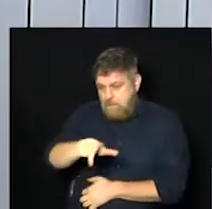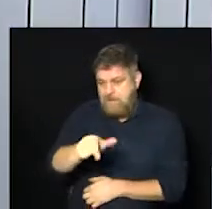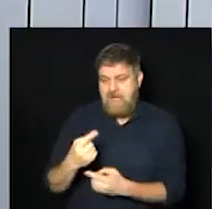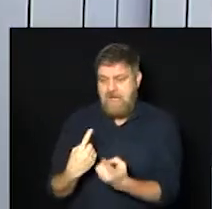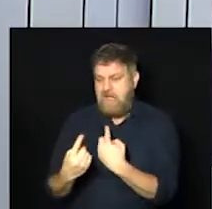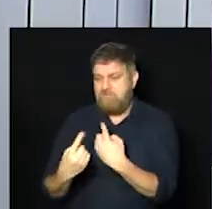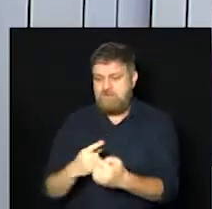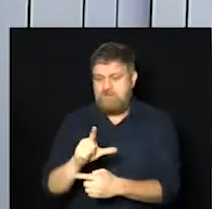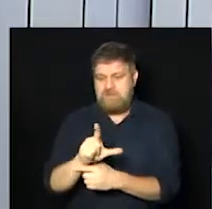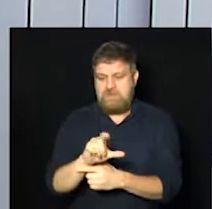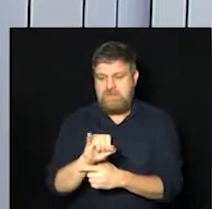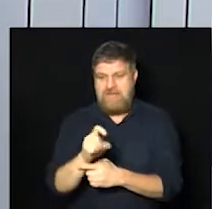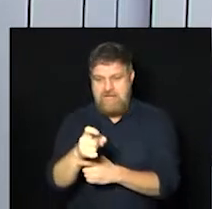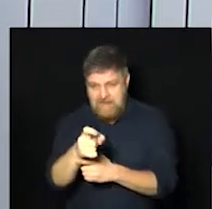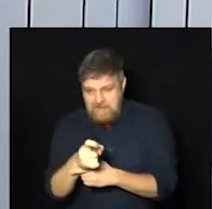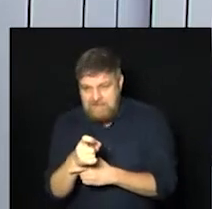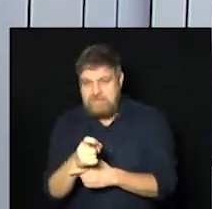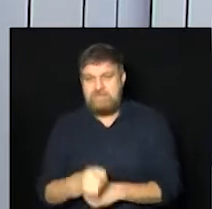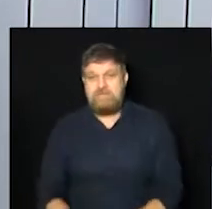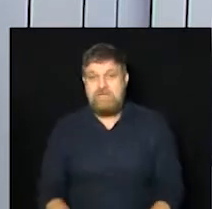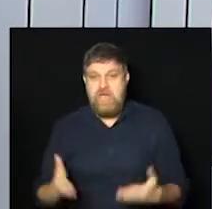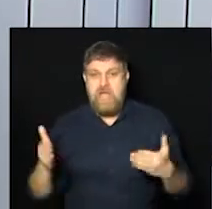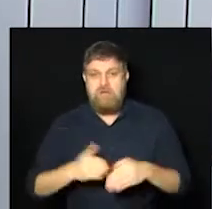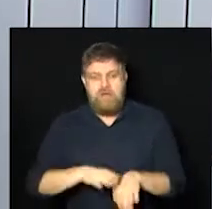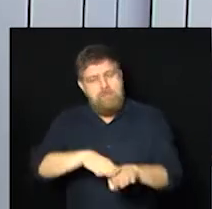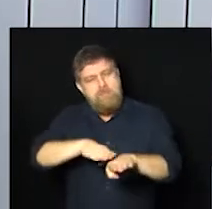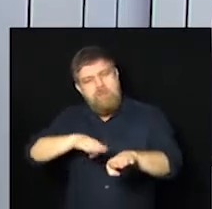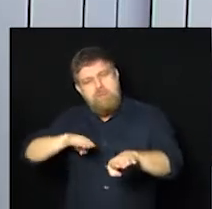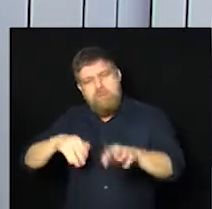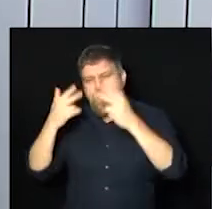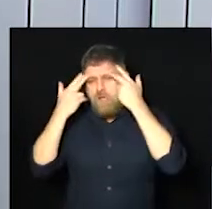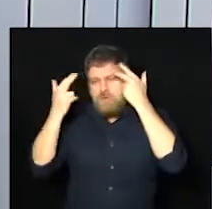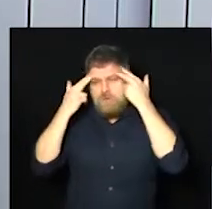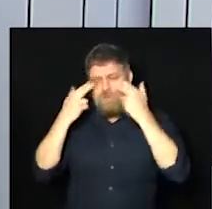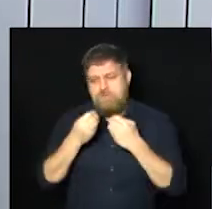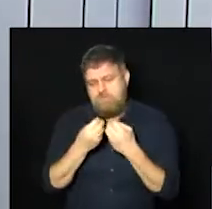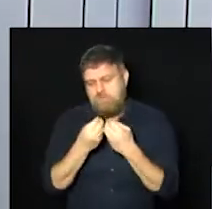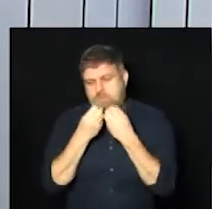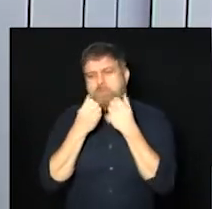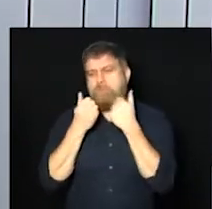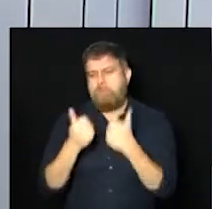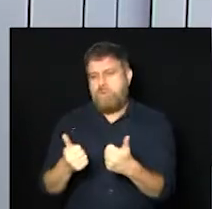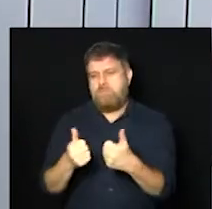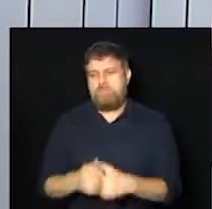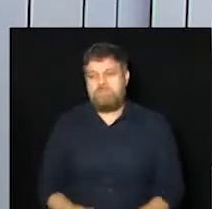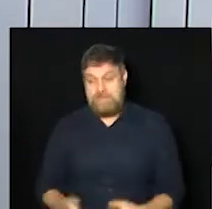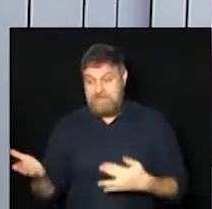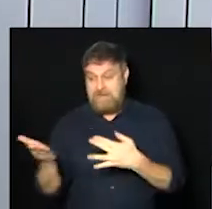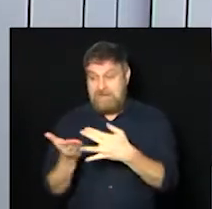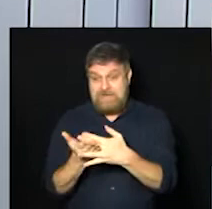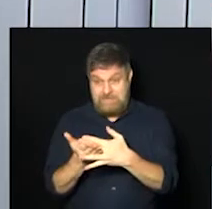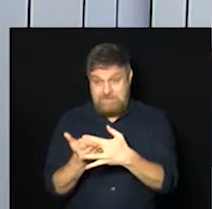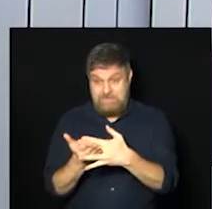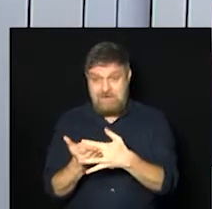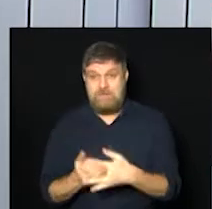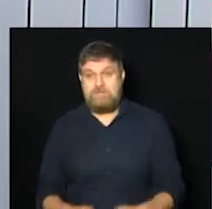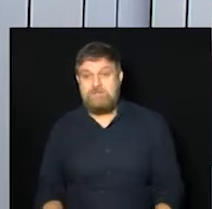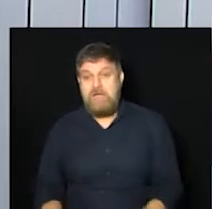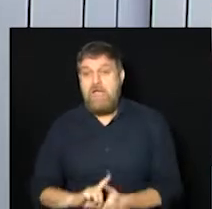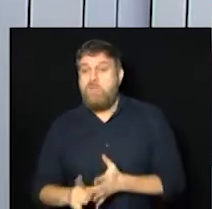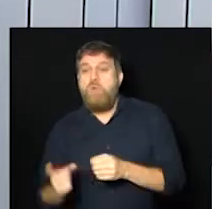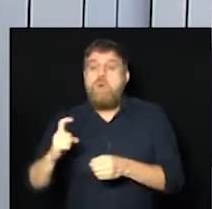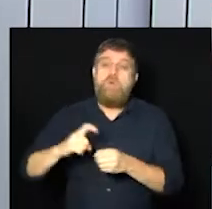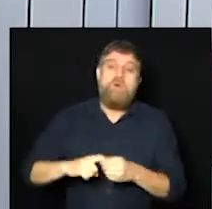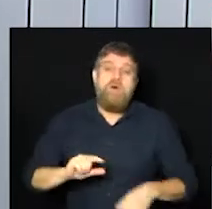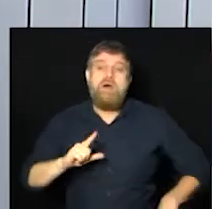Alix da Cunha, que neste momento está sem trânsito, que é sempre uma boa notícia. Primeiro intervalo aqui no Câmara Total e na